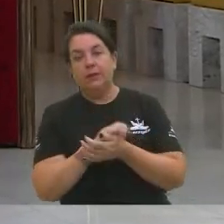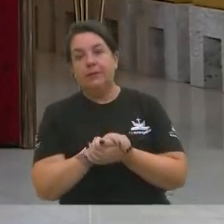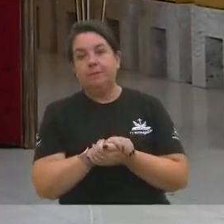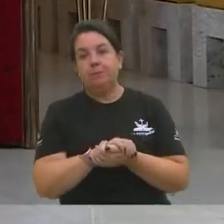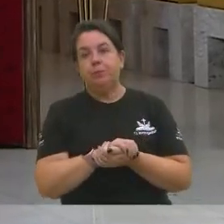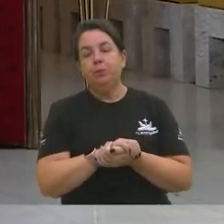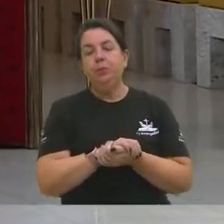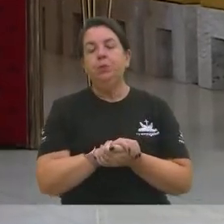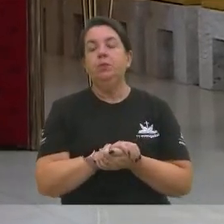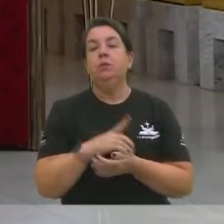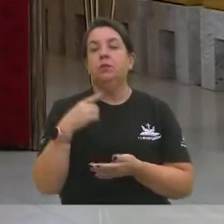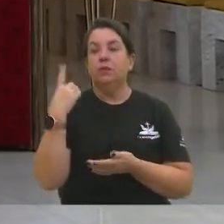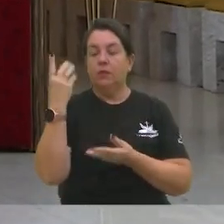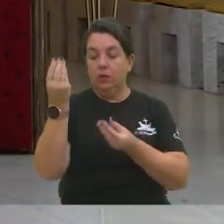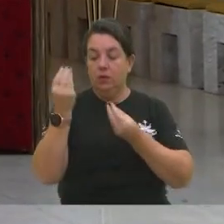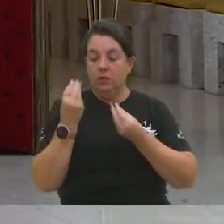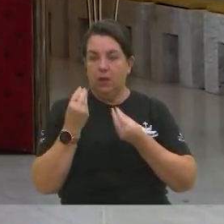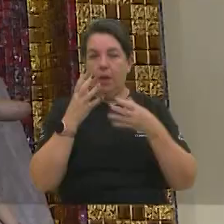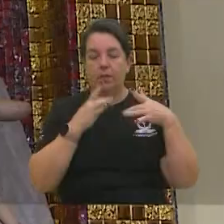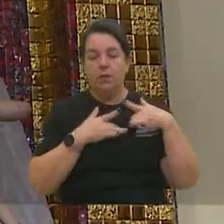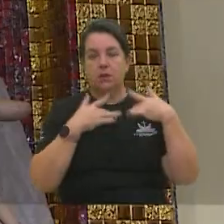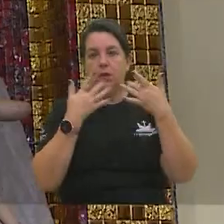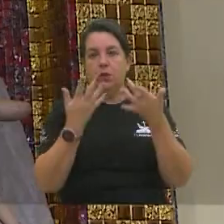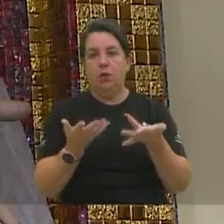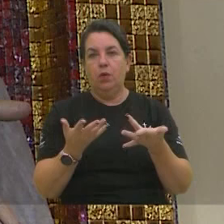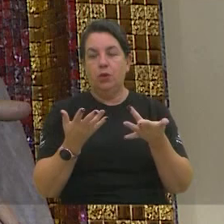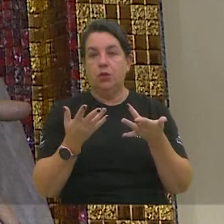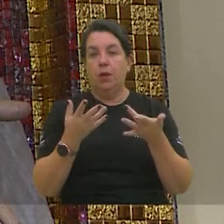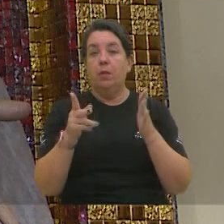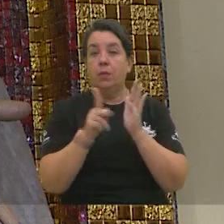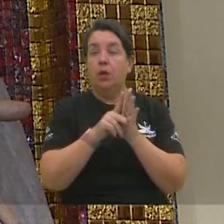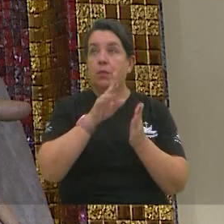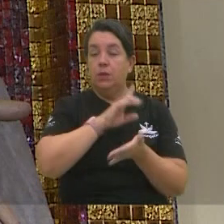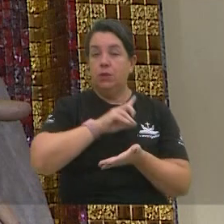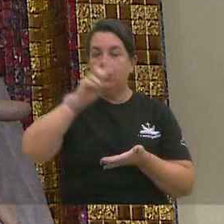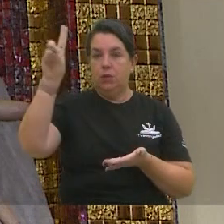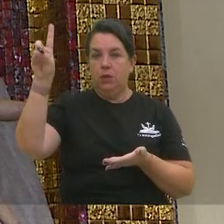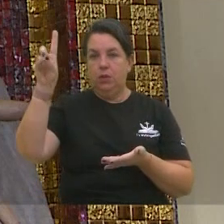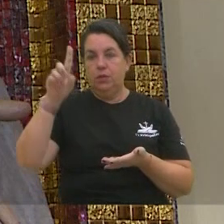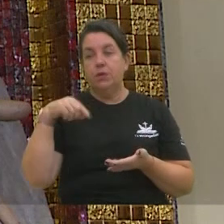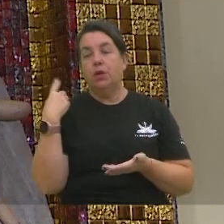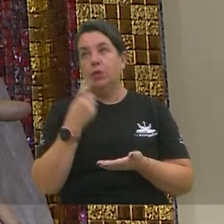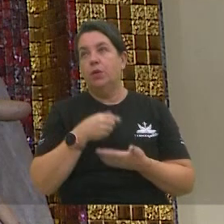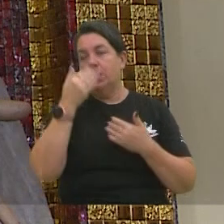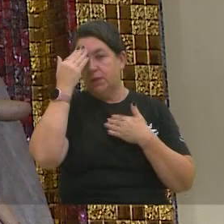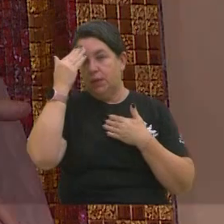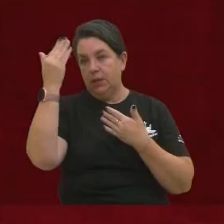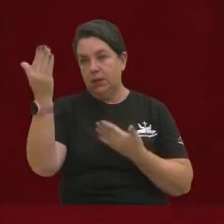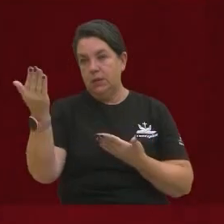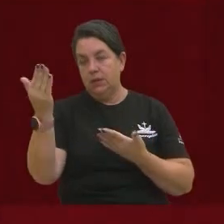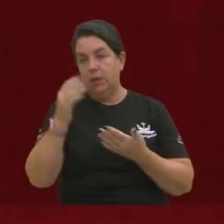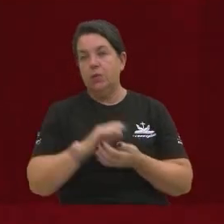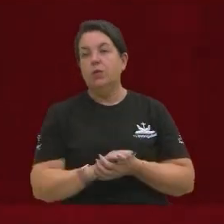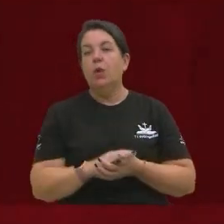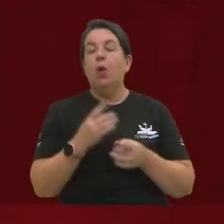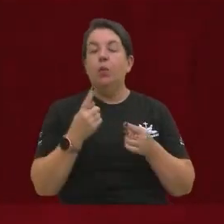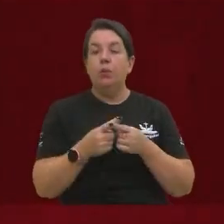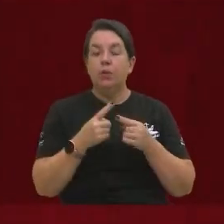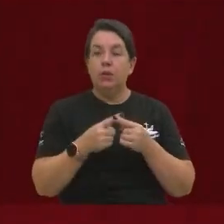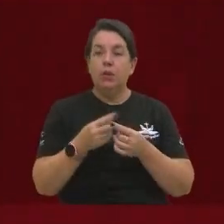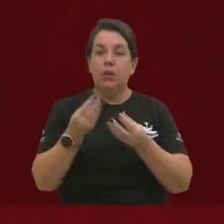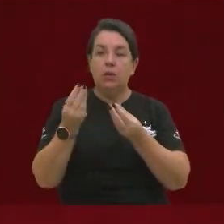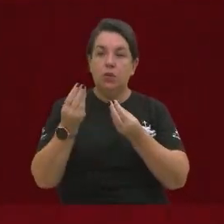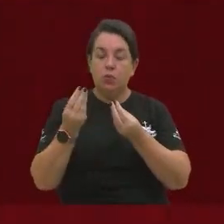chagas nos vem a misericórdia divina. Nós vos agradecemos por